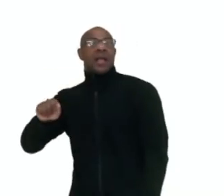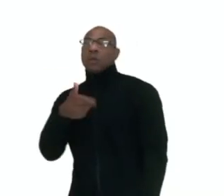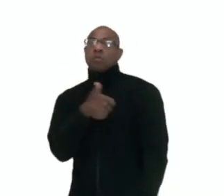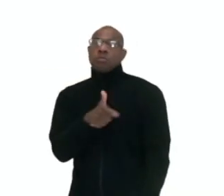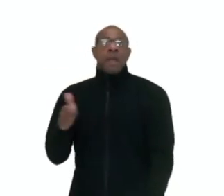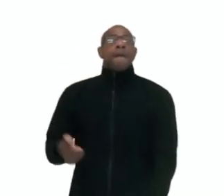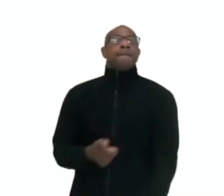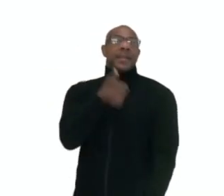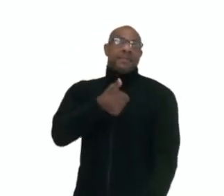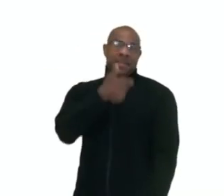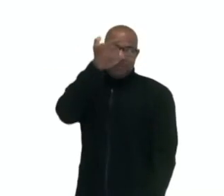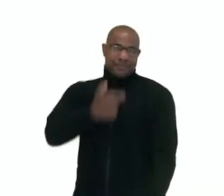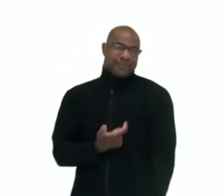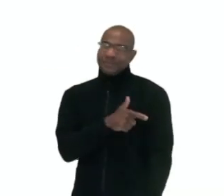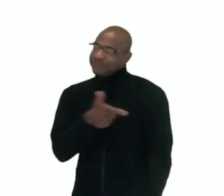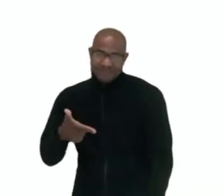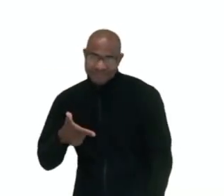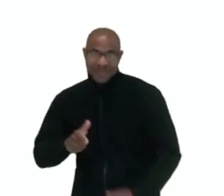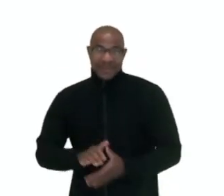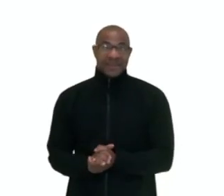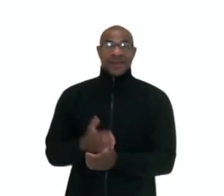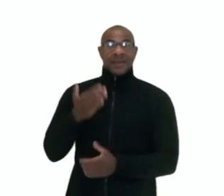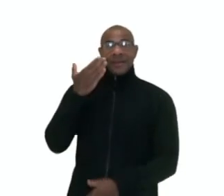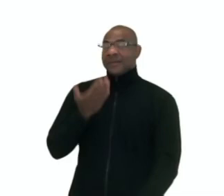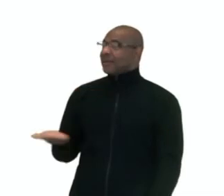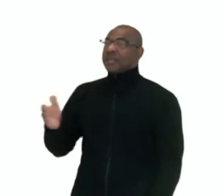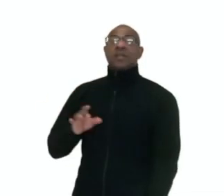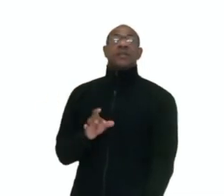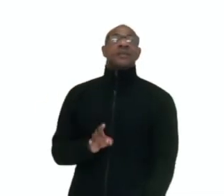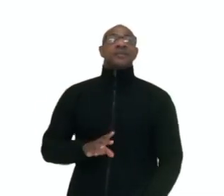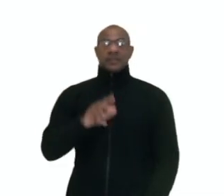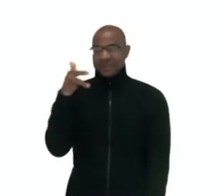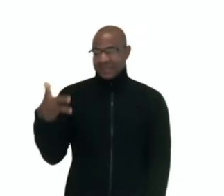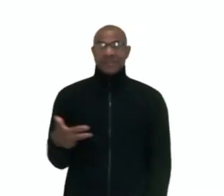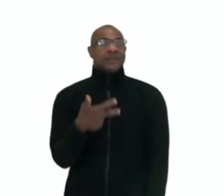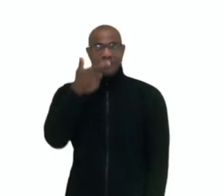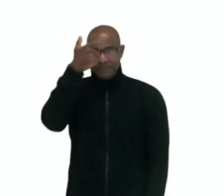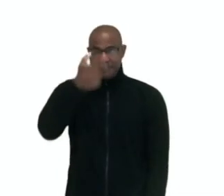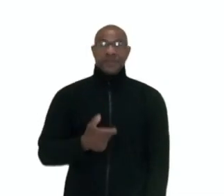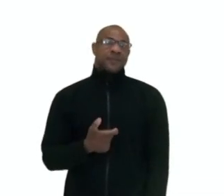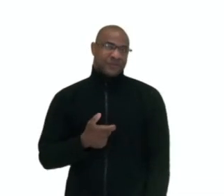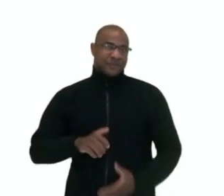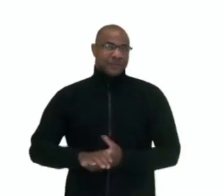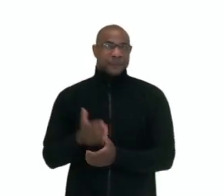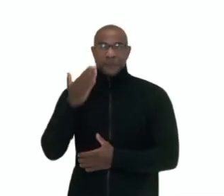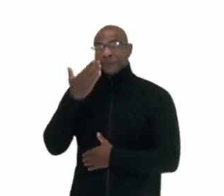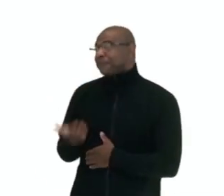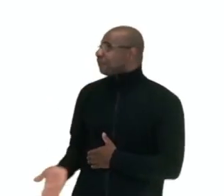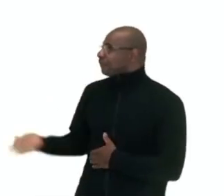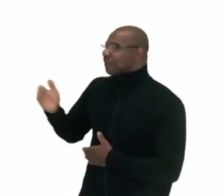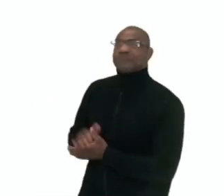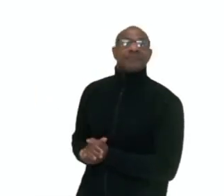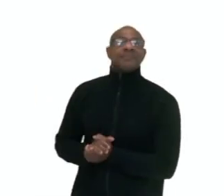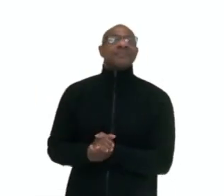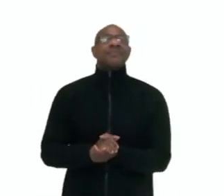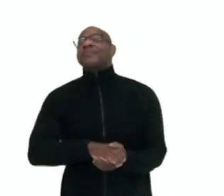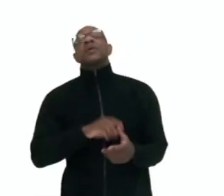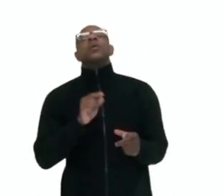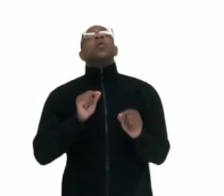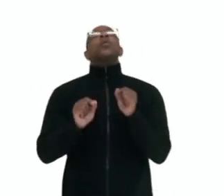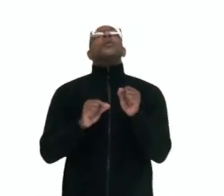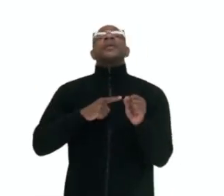primeira. Poderia ser terceira pessoa apenas para garantir o quê? A impessoalidade. O que mais eu noto